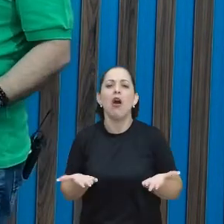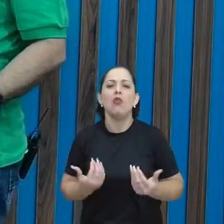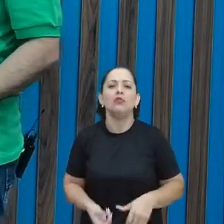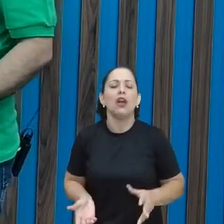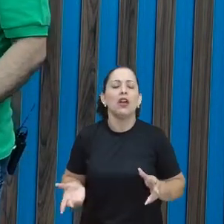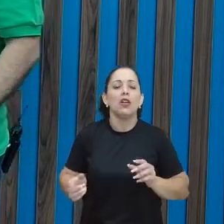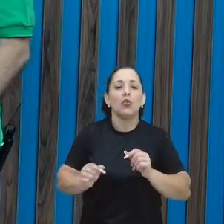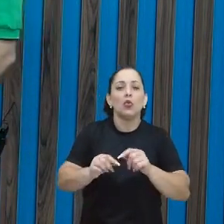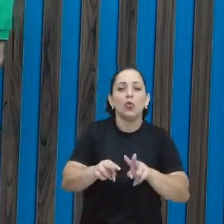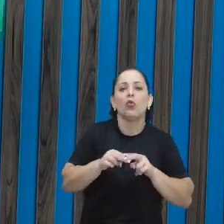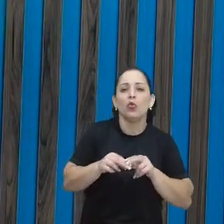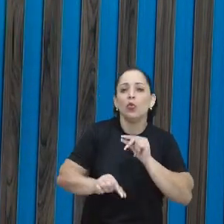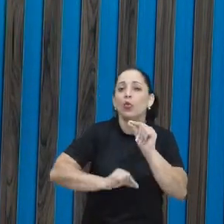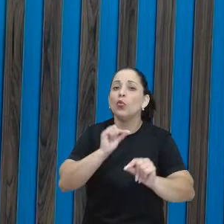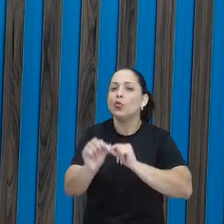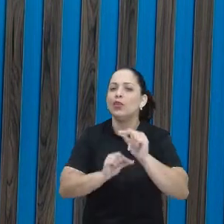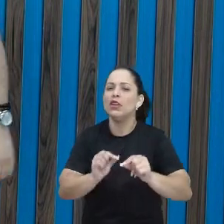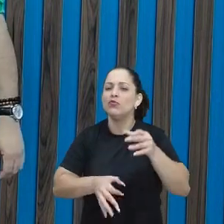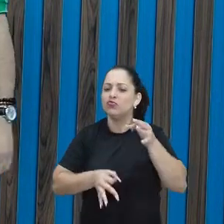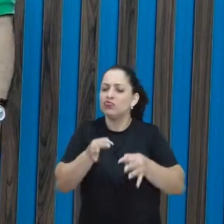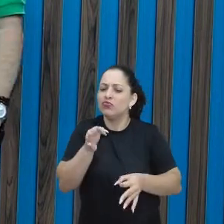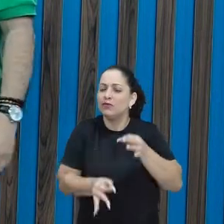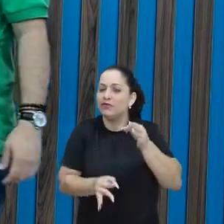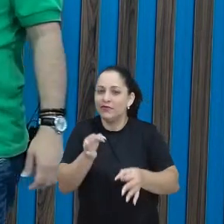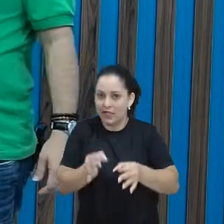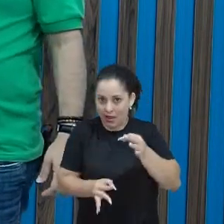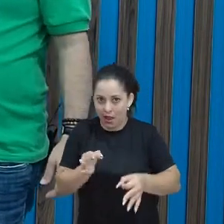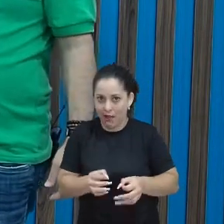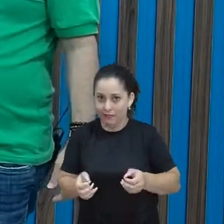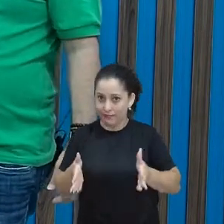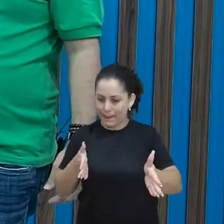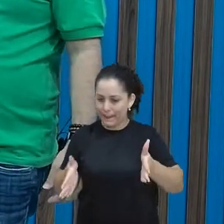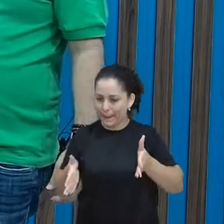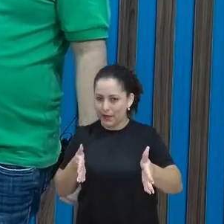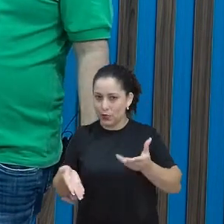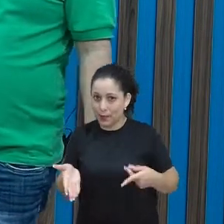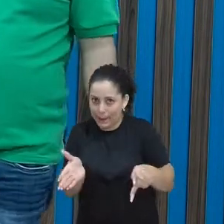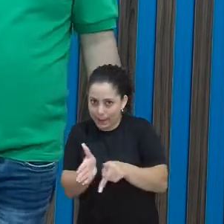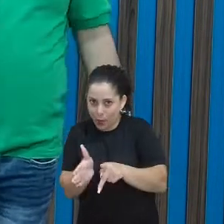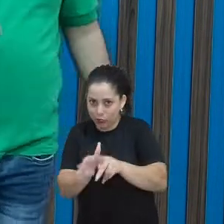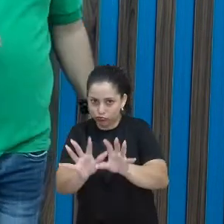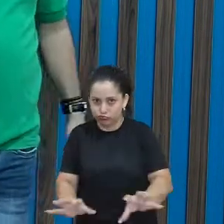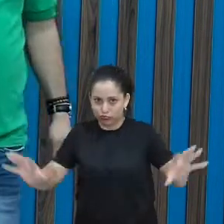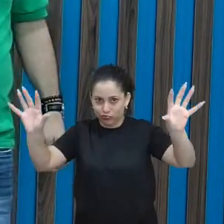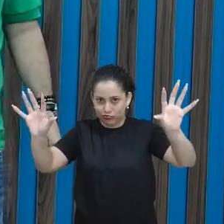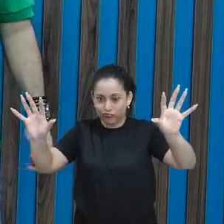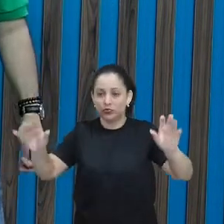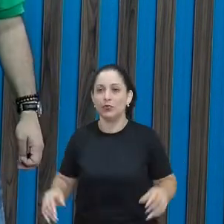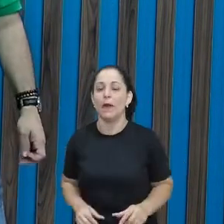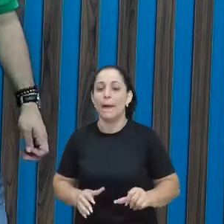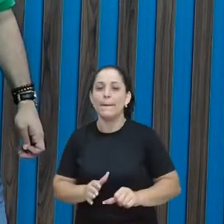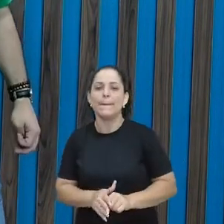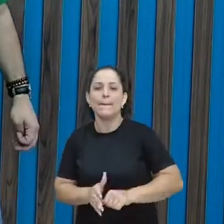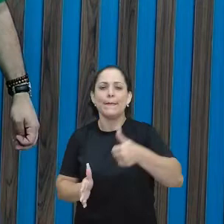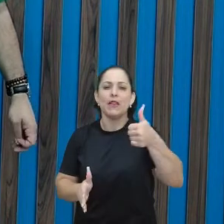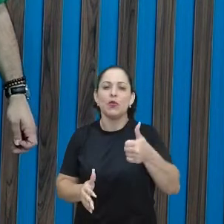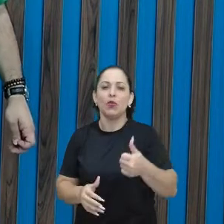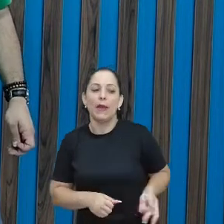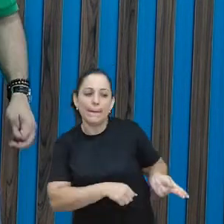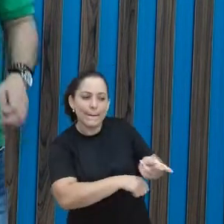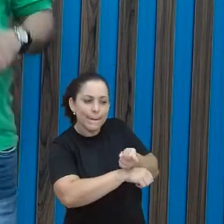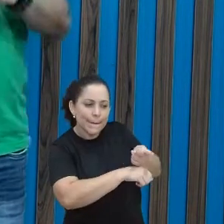causas e justificativas aí do imperialismo, do neocolonialismo? Primeira, busca de